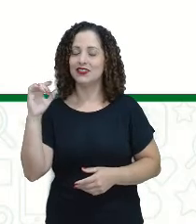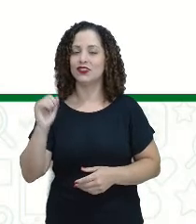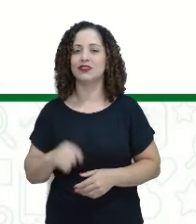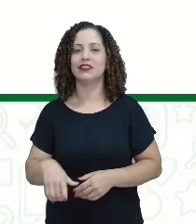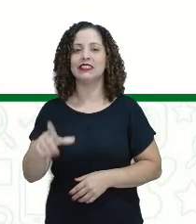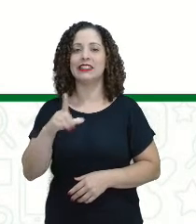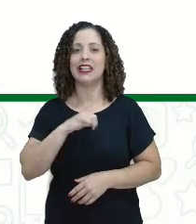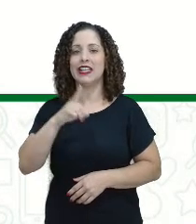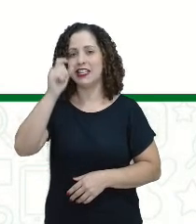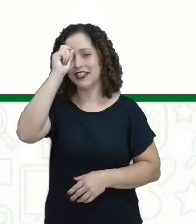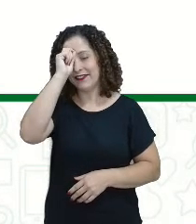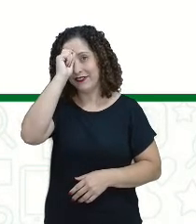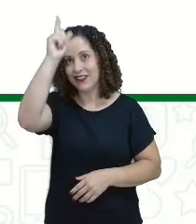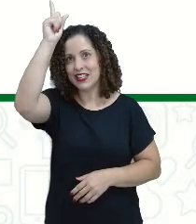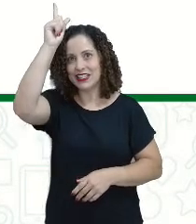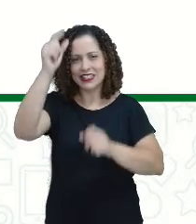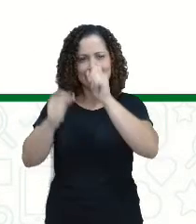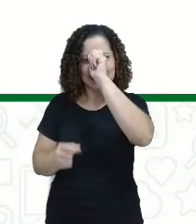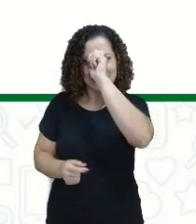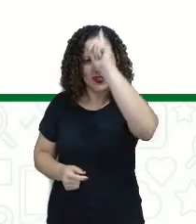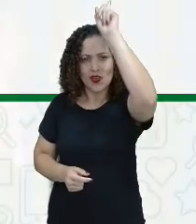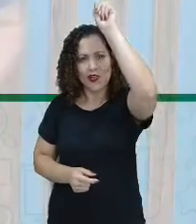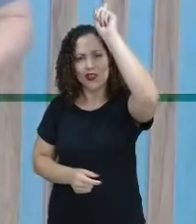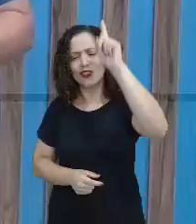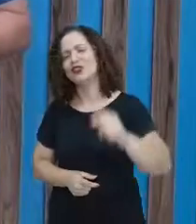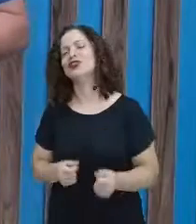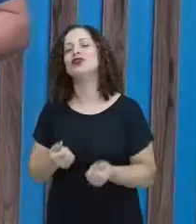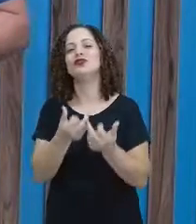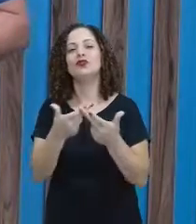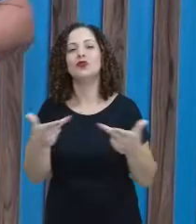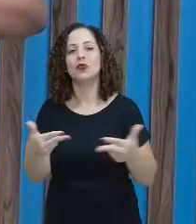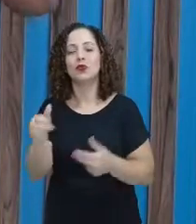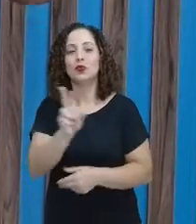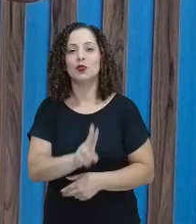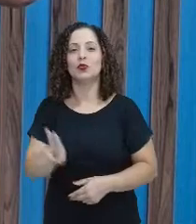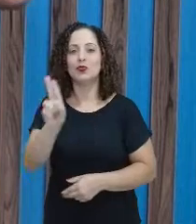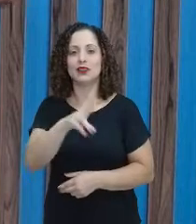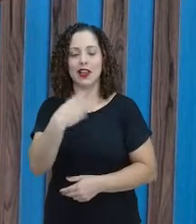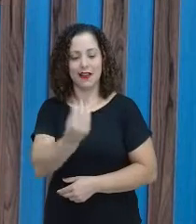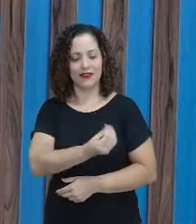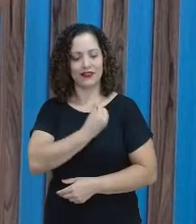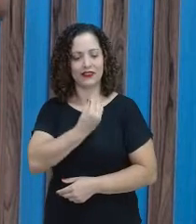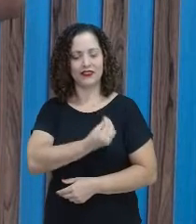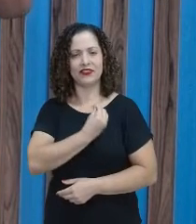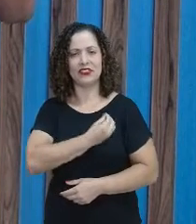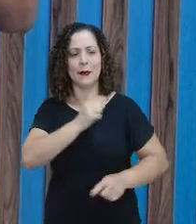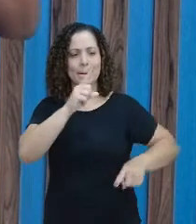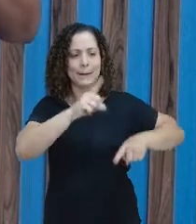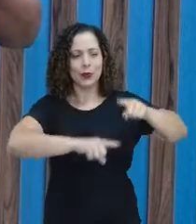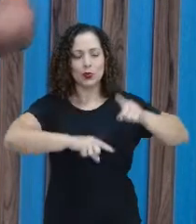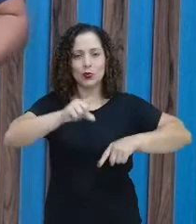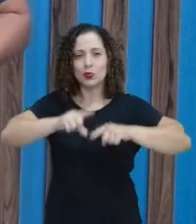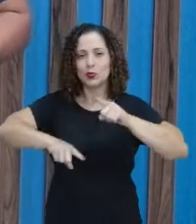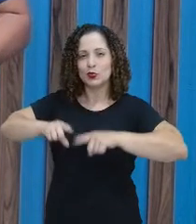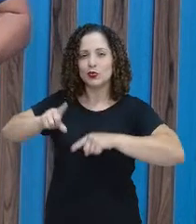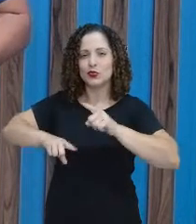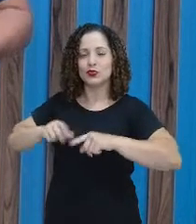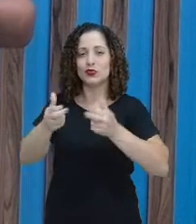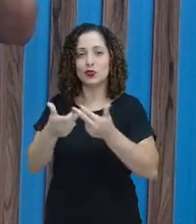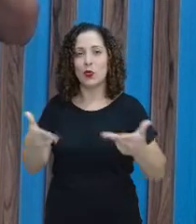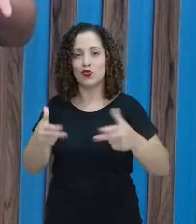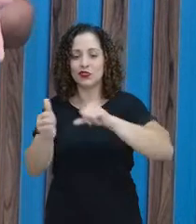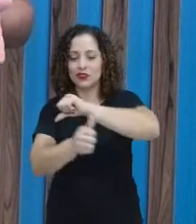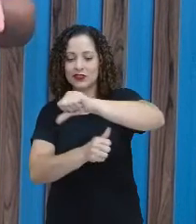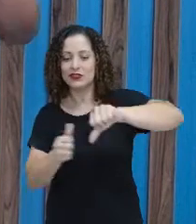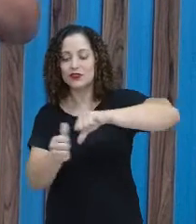falado sobre invenções, as invenções que a gente utiliza no dia a dia, sobre matérias, sobre transformações.